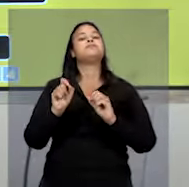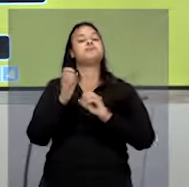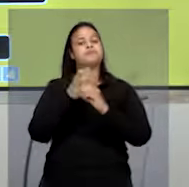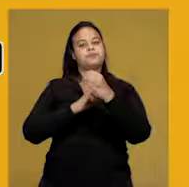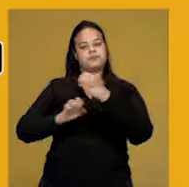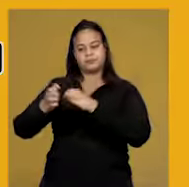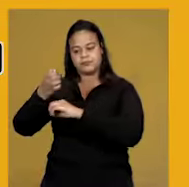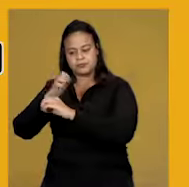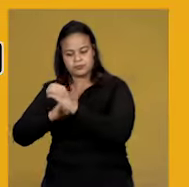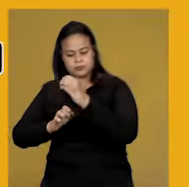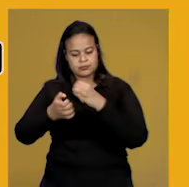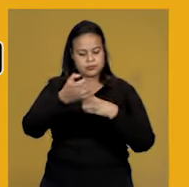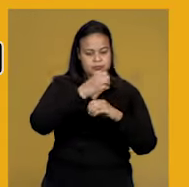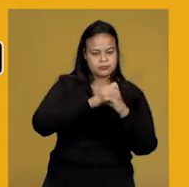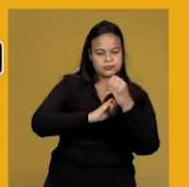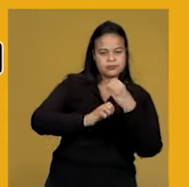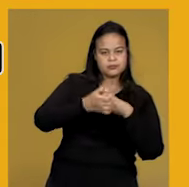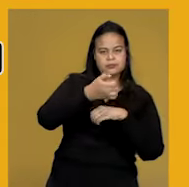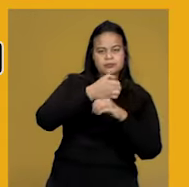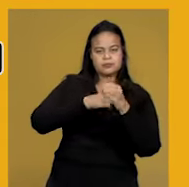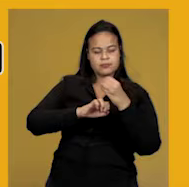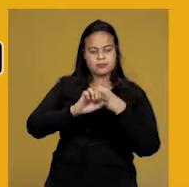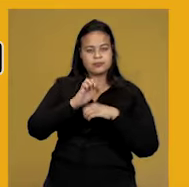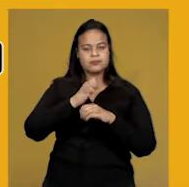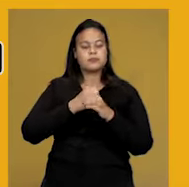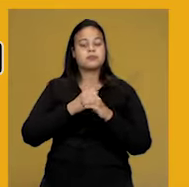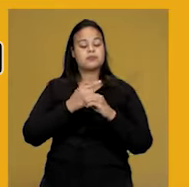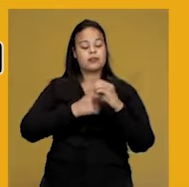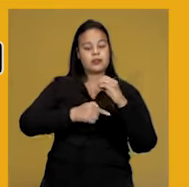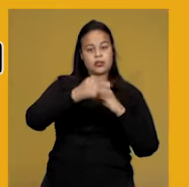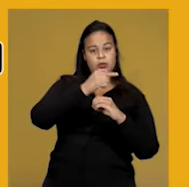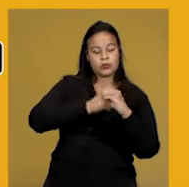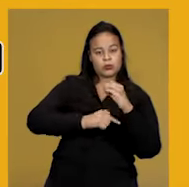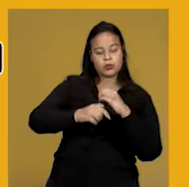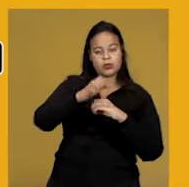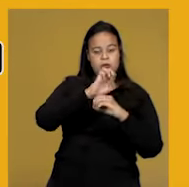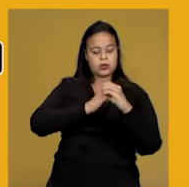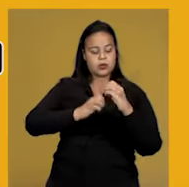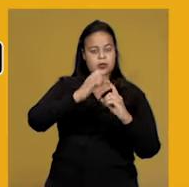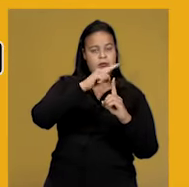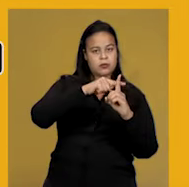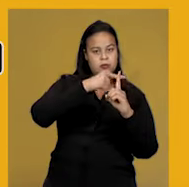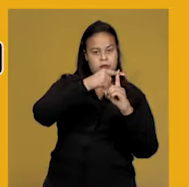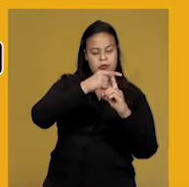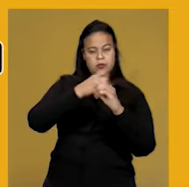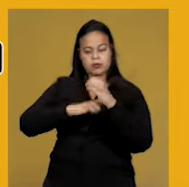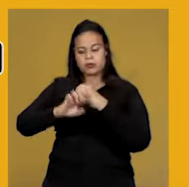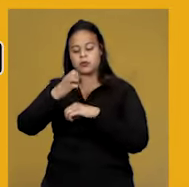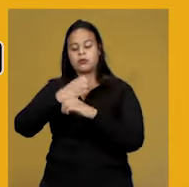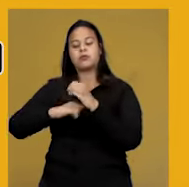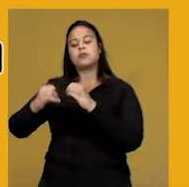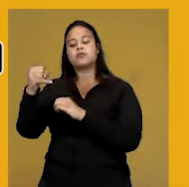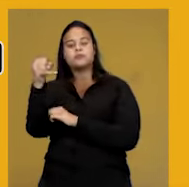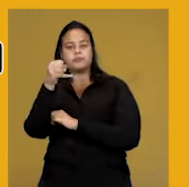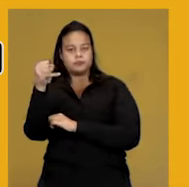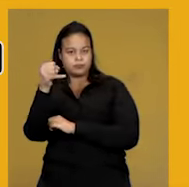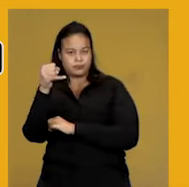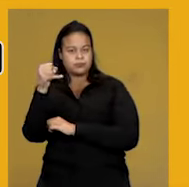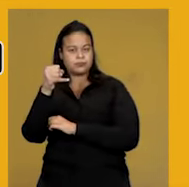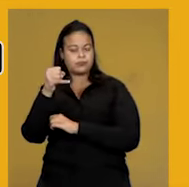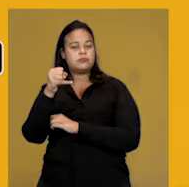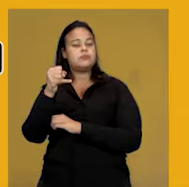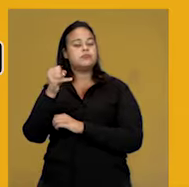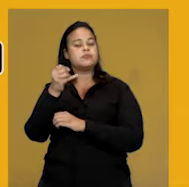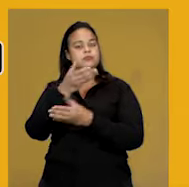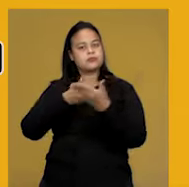Átomo com alta eletronegatividade, átomo com alta eletronegatividade. Compartilham os elétrons de valência, nós